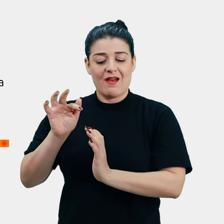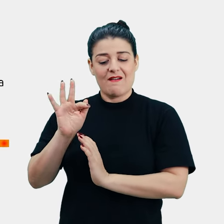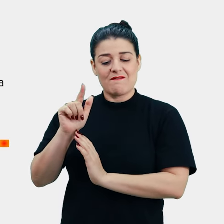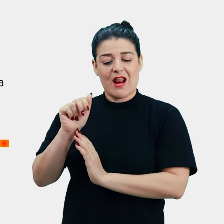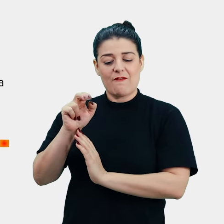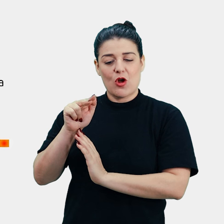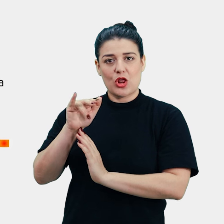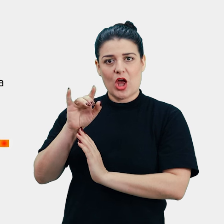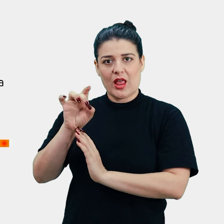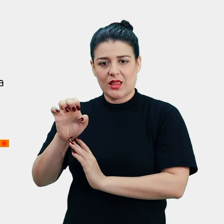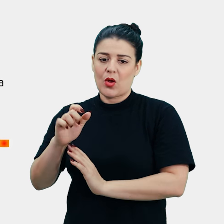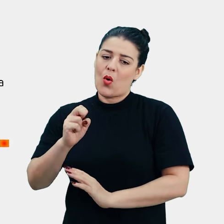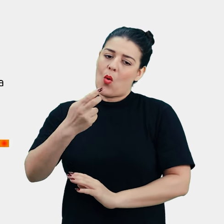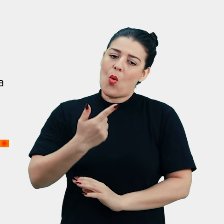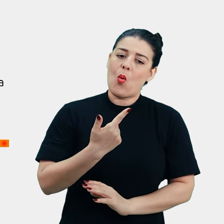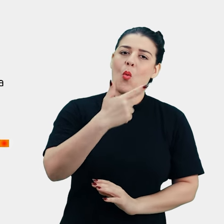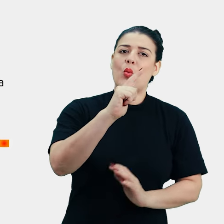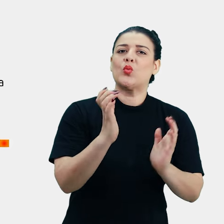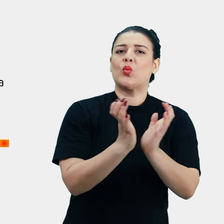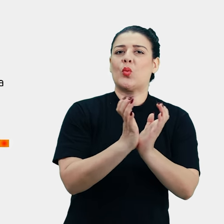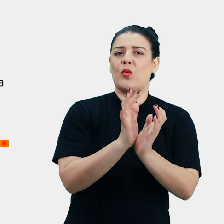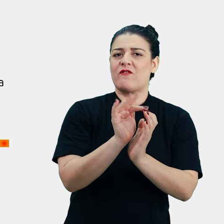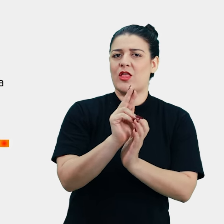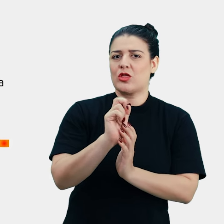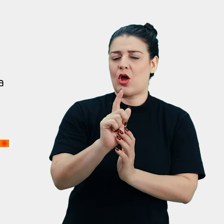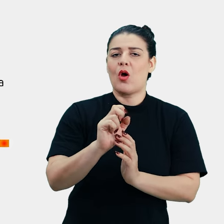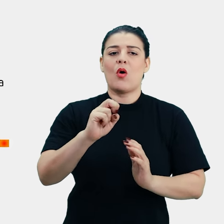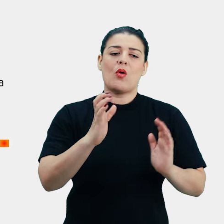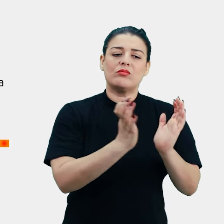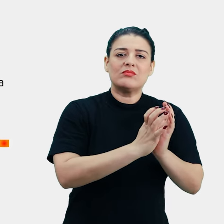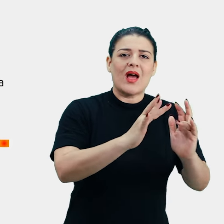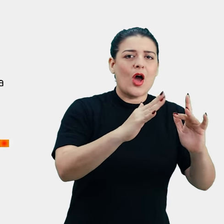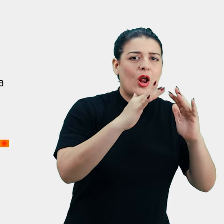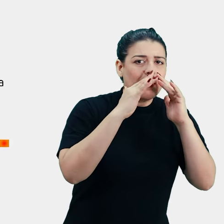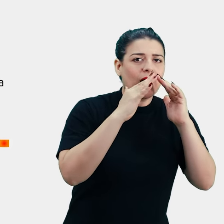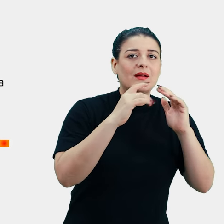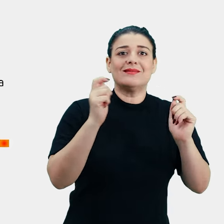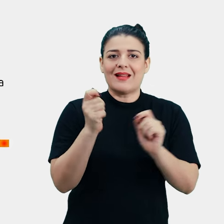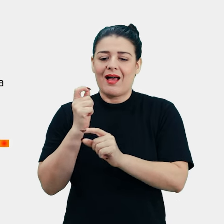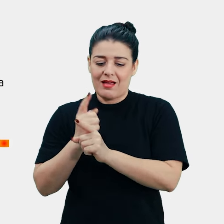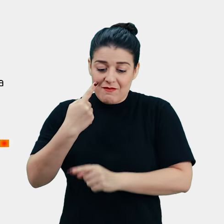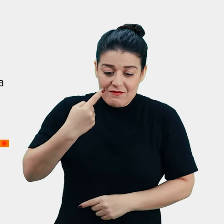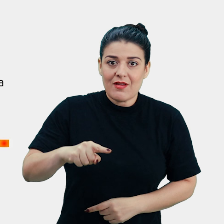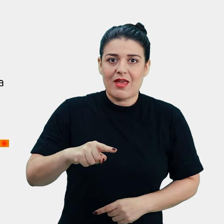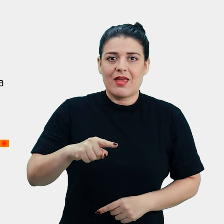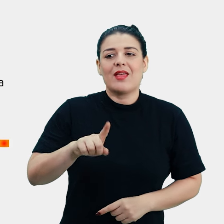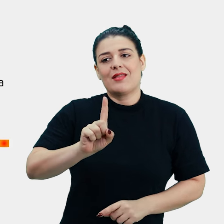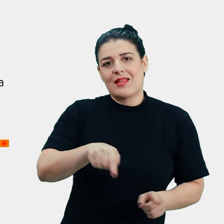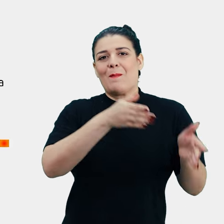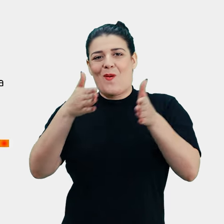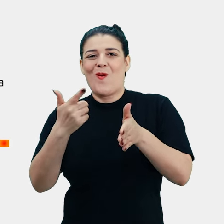flavonoide? É um outro fenólico? Outra substância aromática? Eu consigo ver, tá?